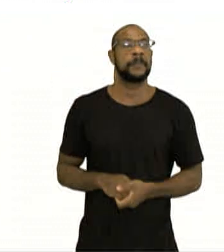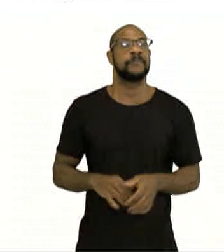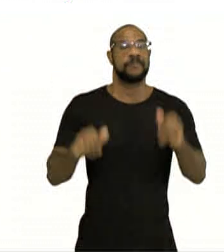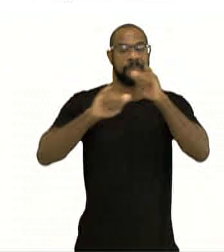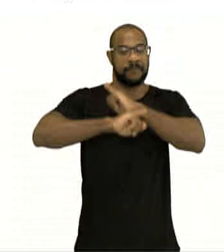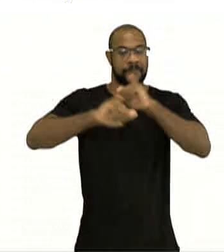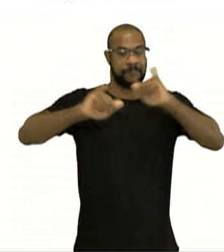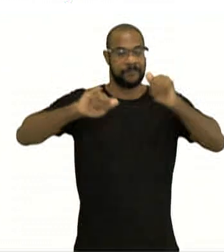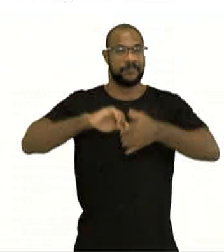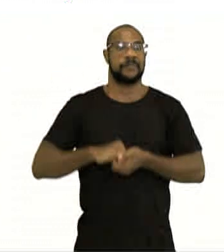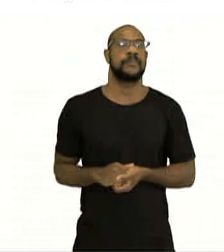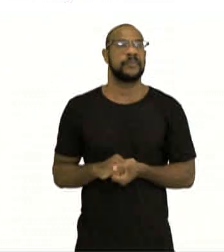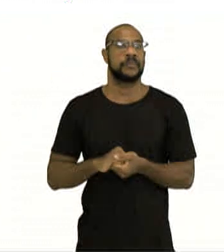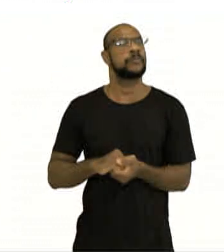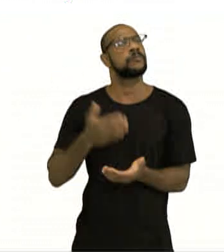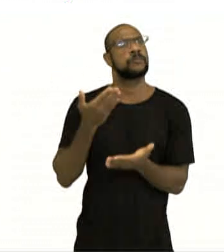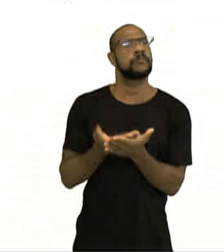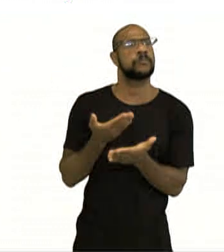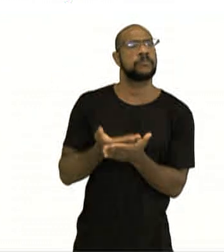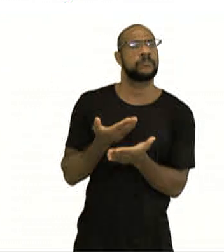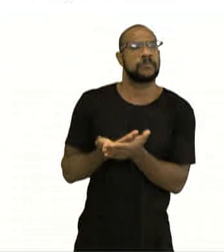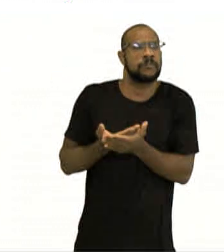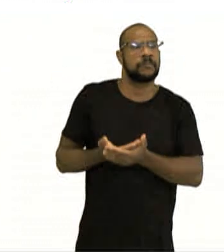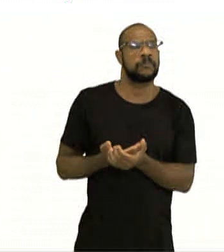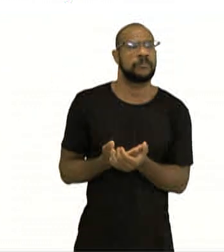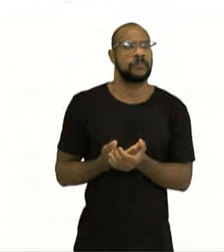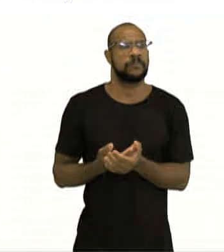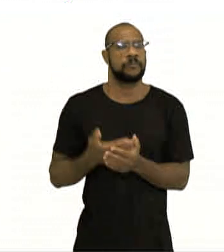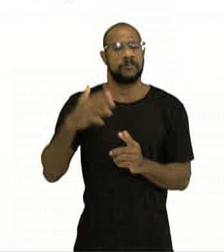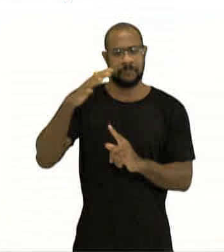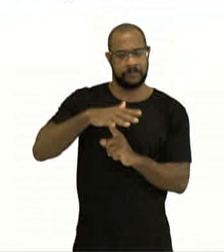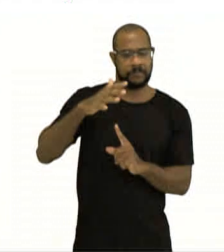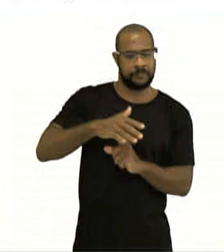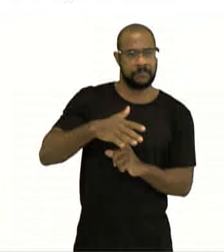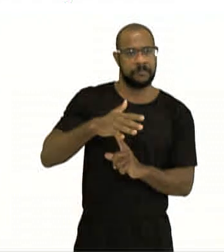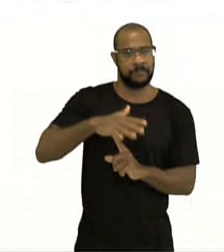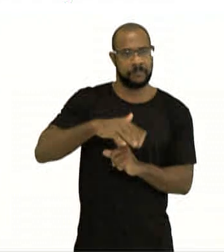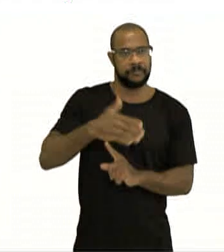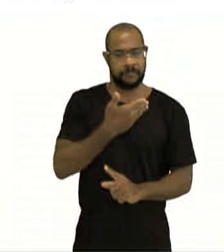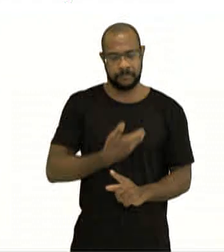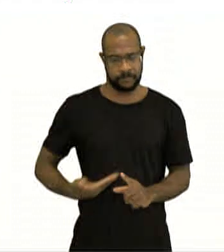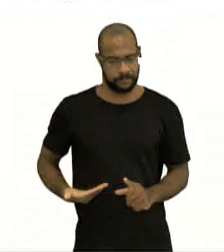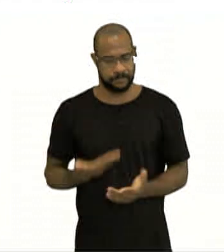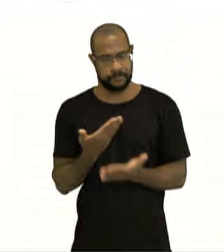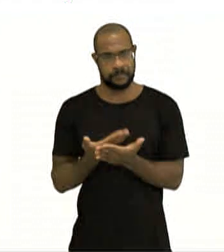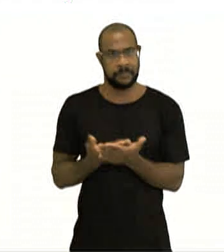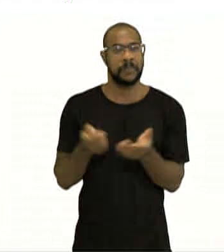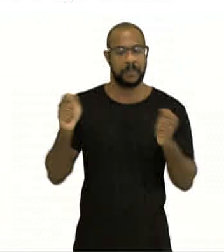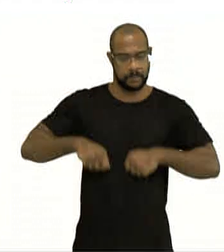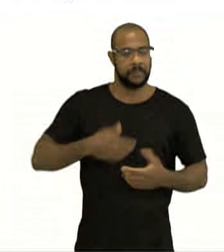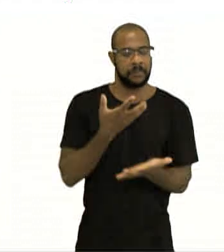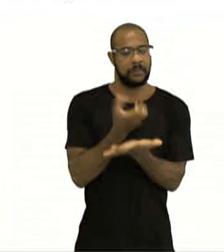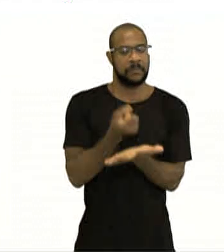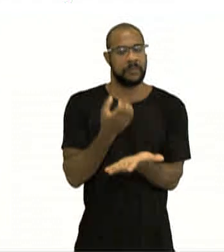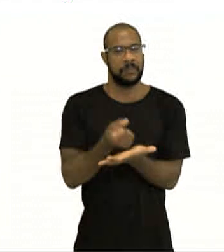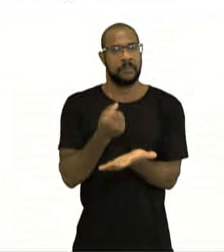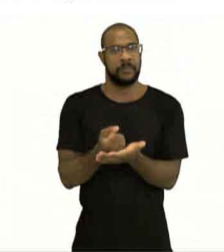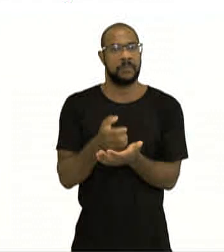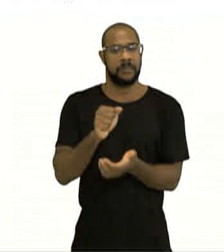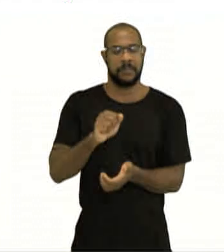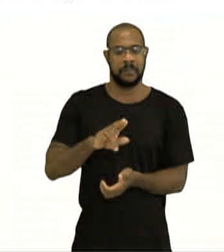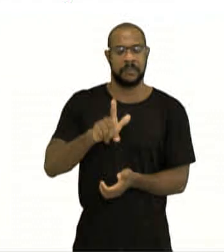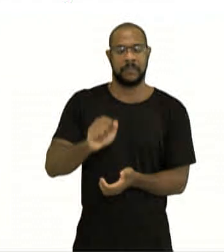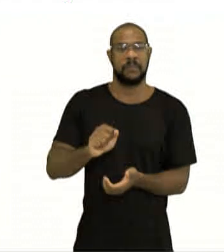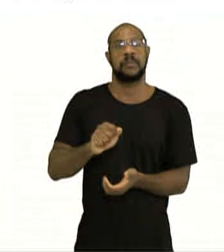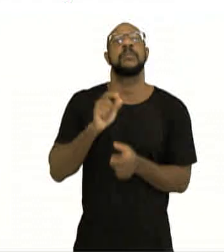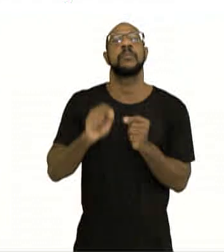Notícia. Os estudantes da Rede Estadual de Educação do Paraná já podem baixar o aplicativo Aula Paraná, por meio